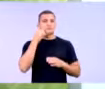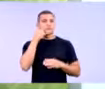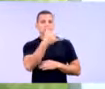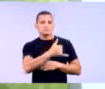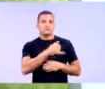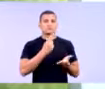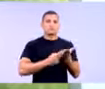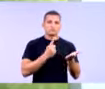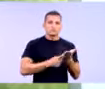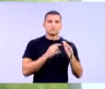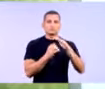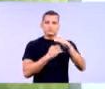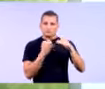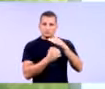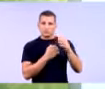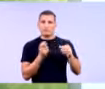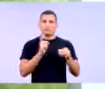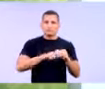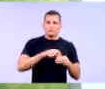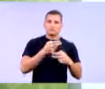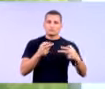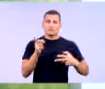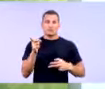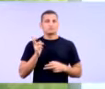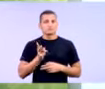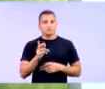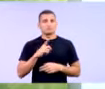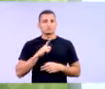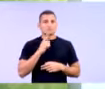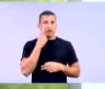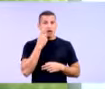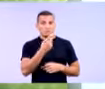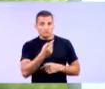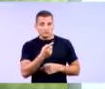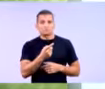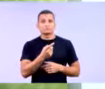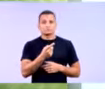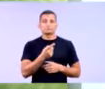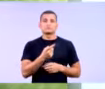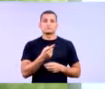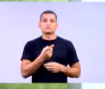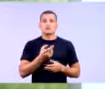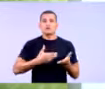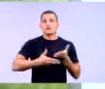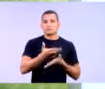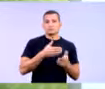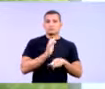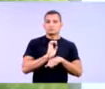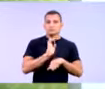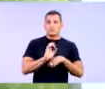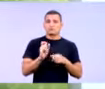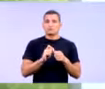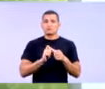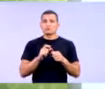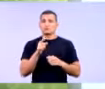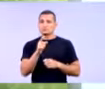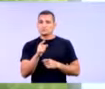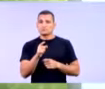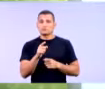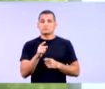cria parceria, cria convênios, então é uma pessoa que sempre está atenta a tudo que está relacionado ao estágio, fazendo com que vocês